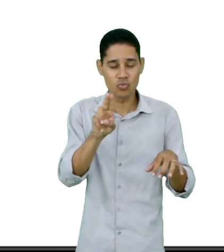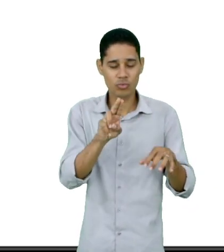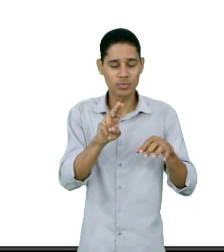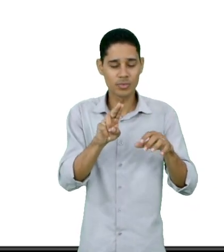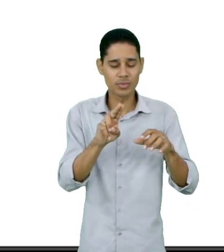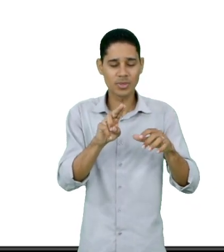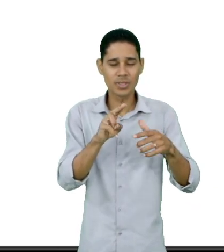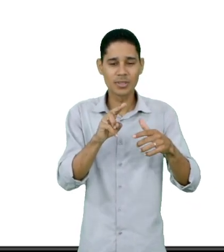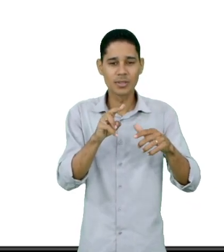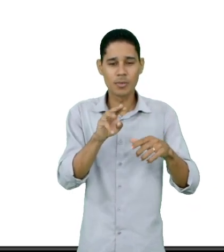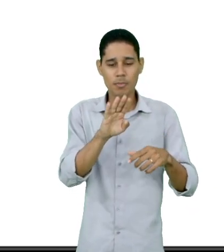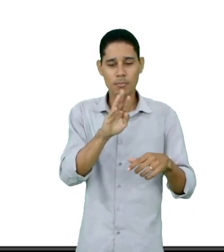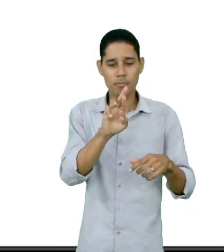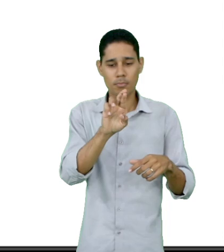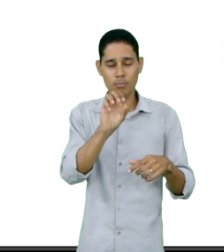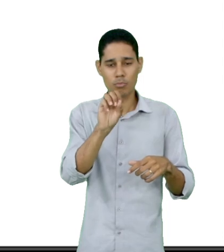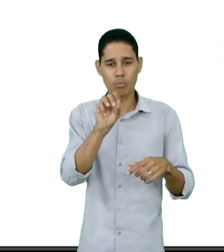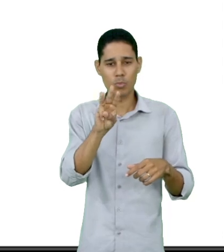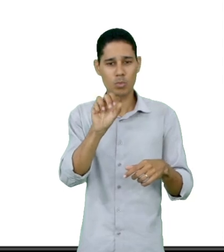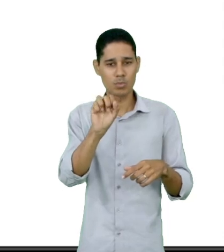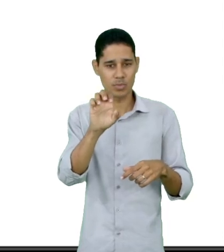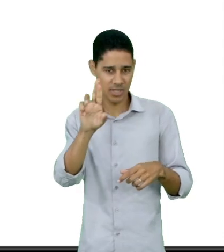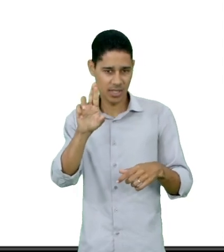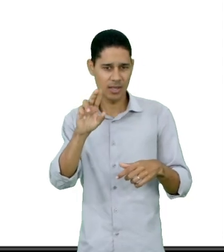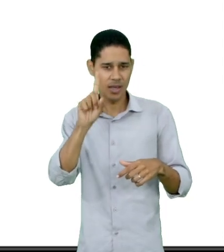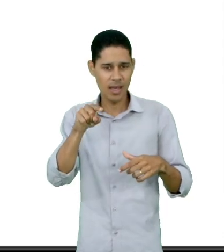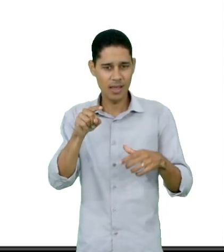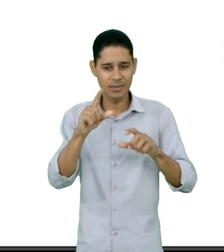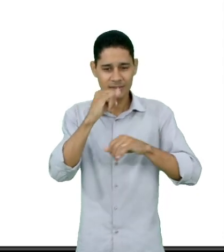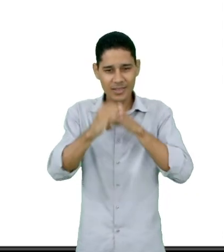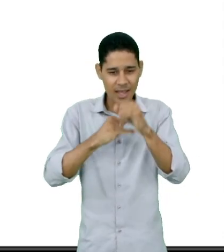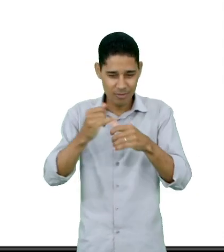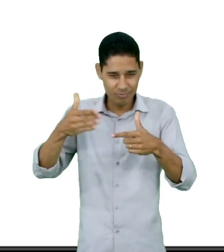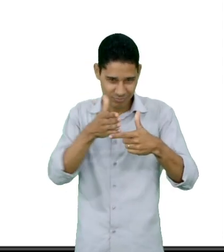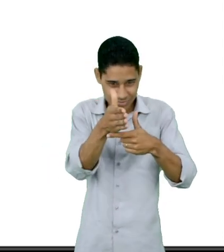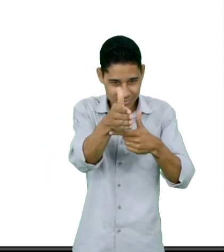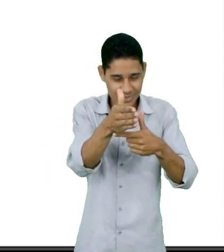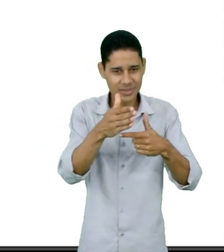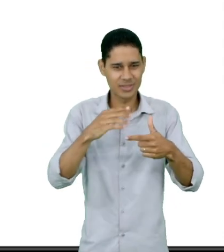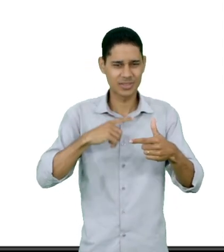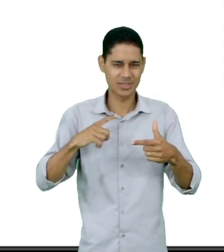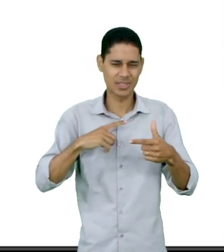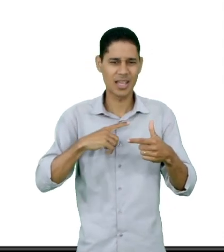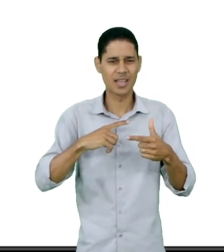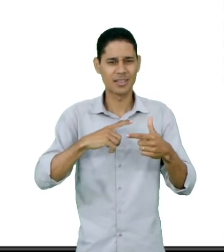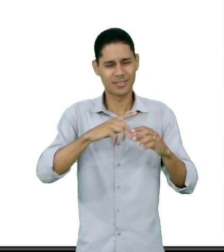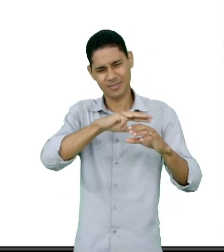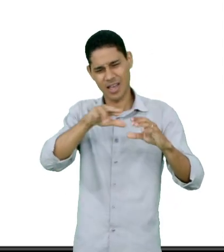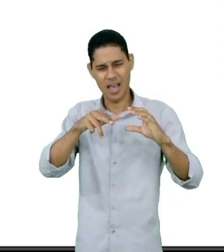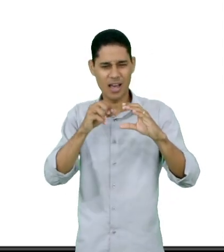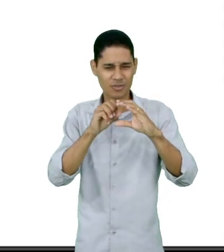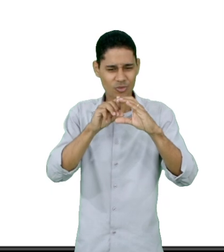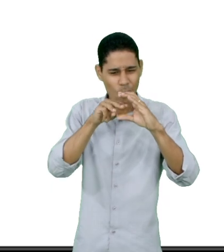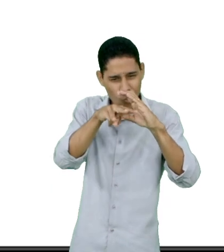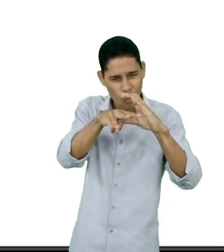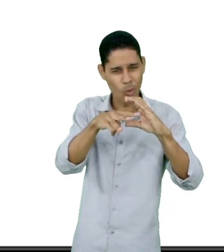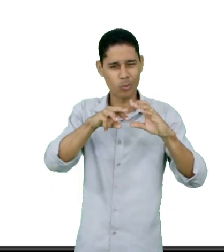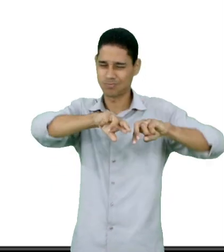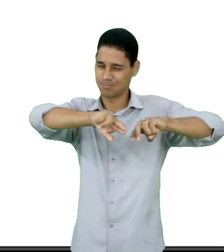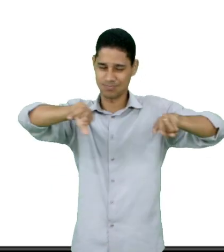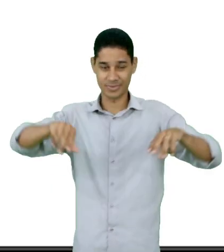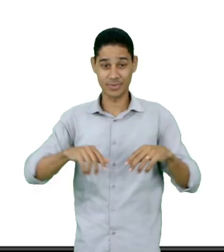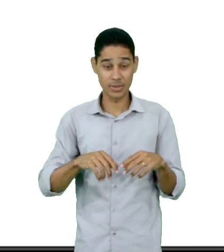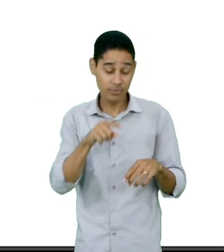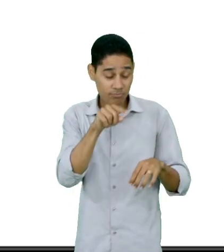navegador. Aí a gente tem o Chrome, tem o Firefox, tem uma série de navegadores, né? Quando a gente digita lá o